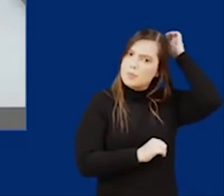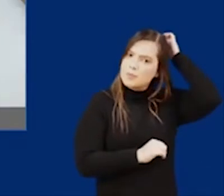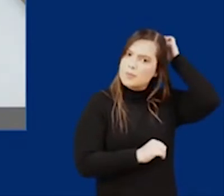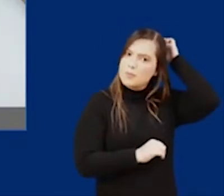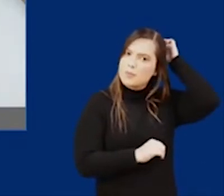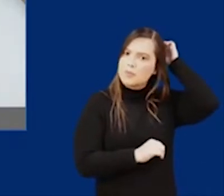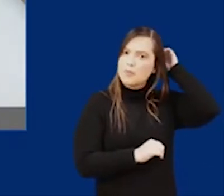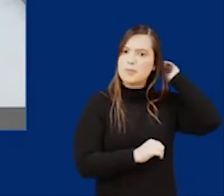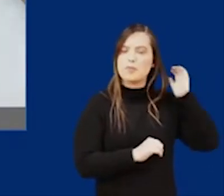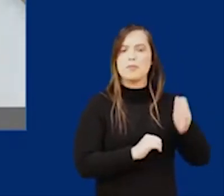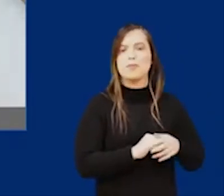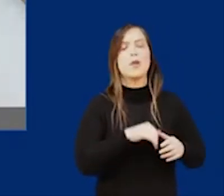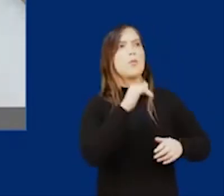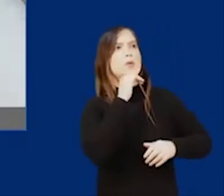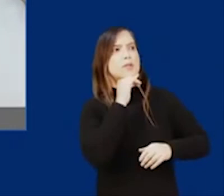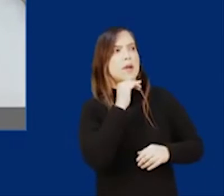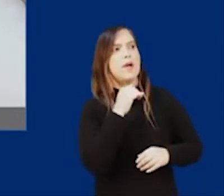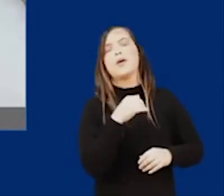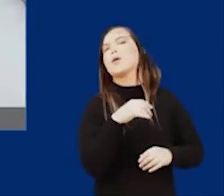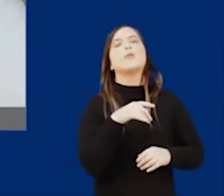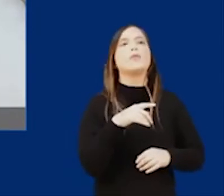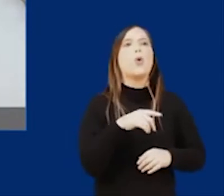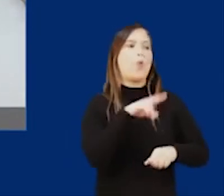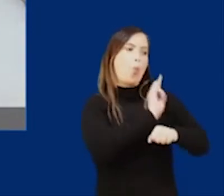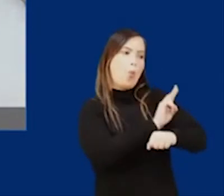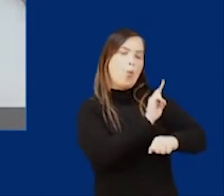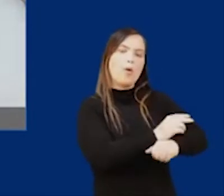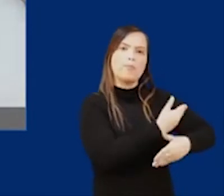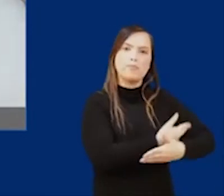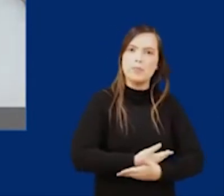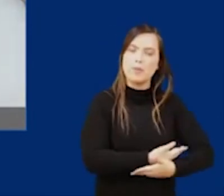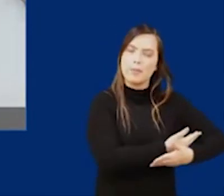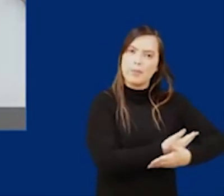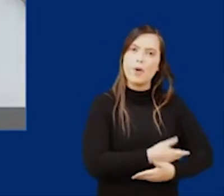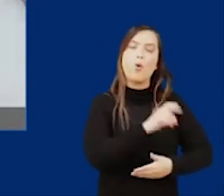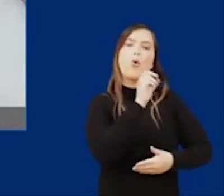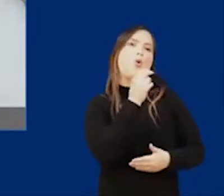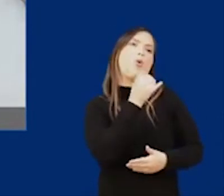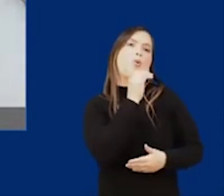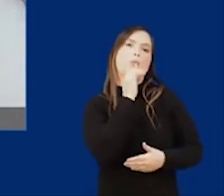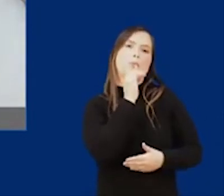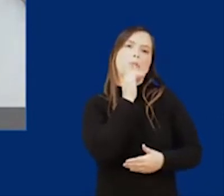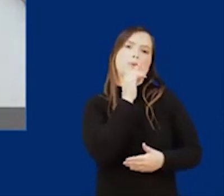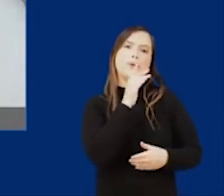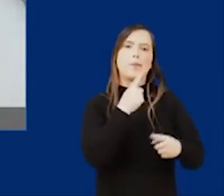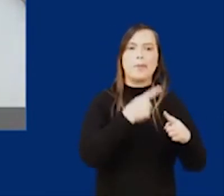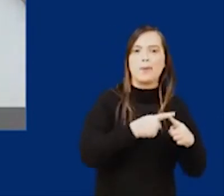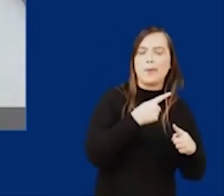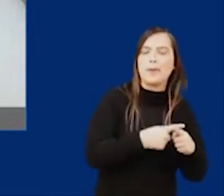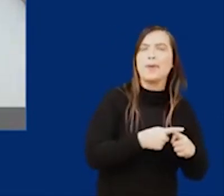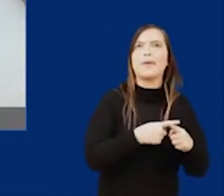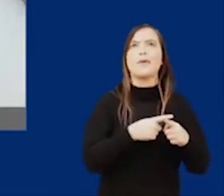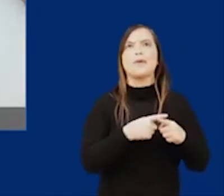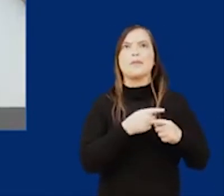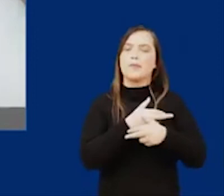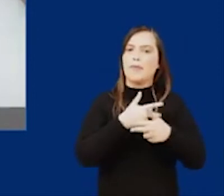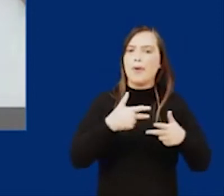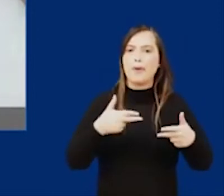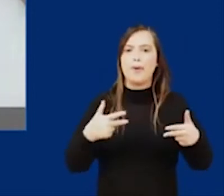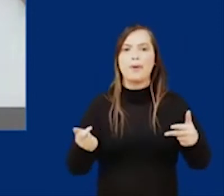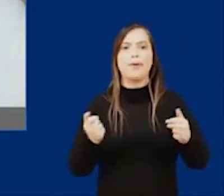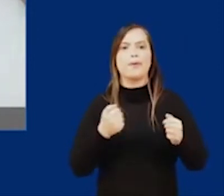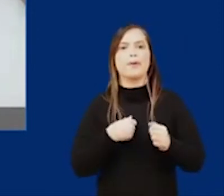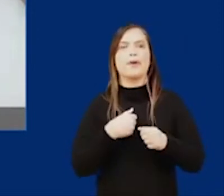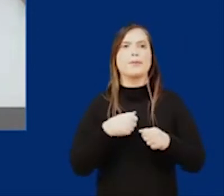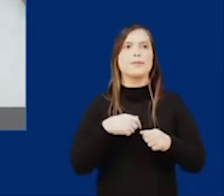por prescrição do médico, né, para o cuidado desse bebê, e porque, enfim, pode ser, como você disse,